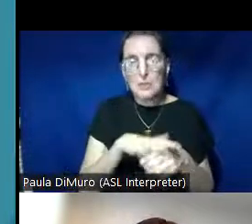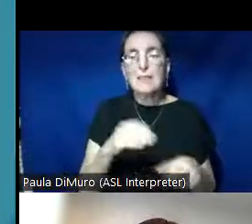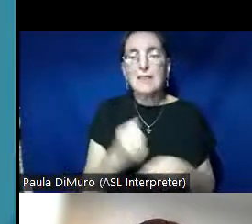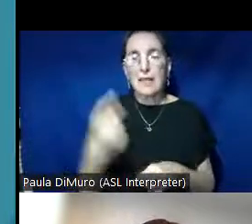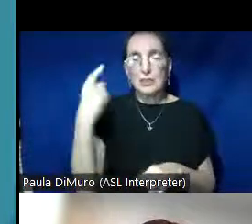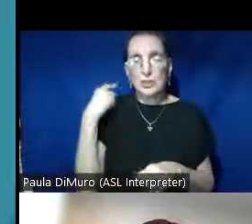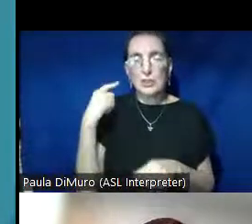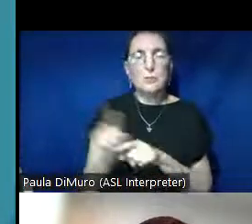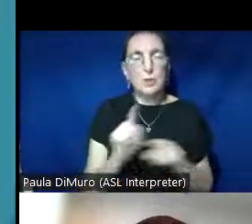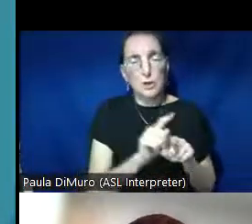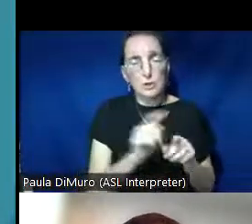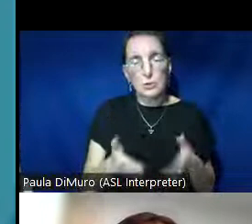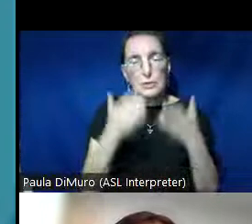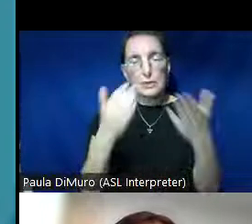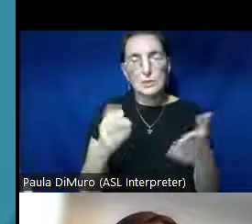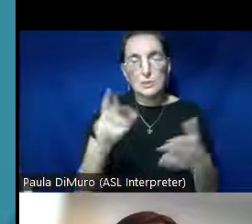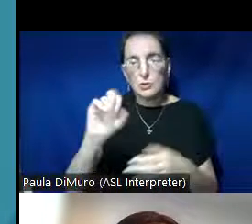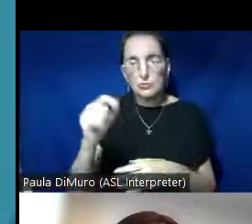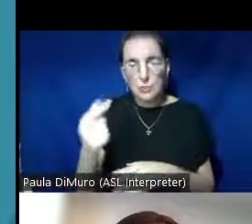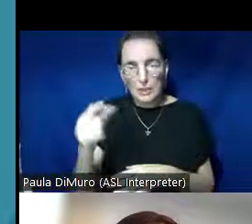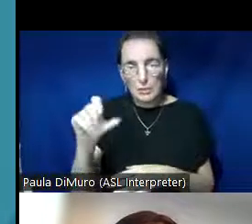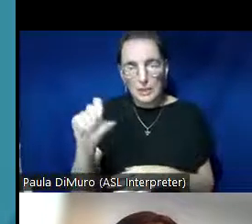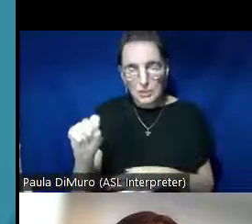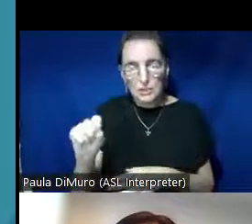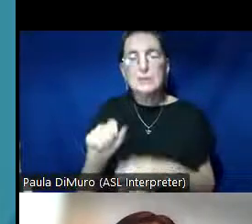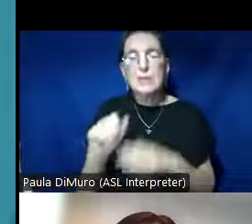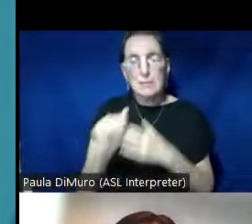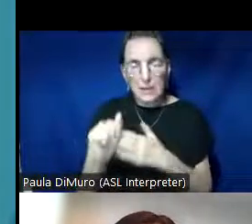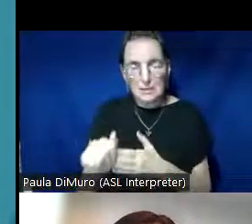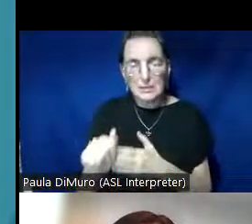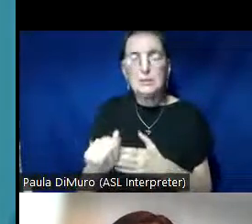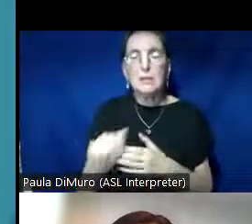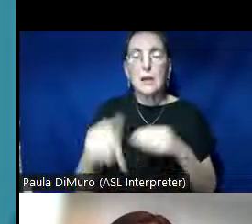bairros. Último ano, no lança regulamentos, também a